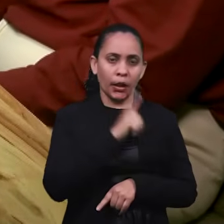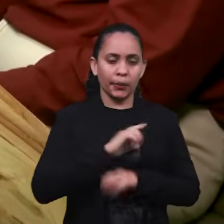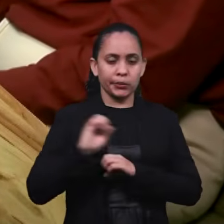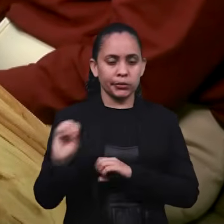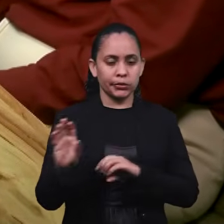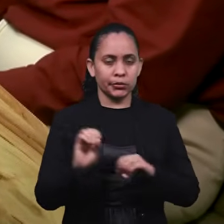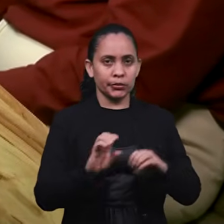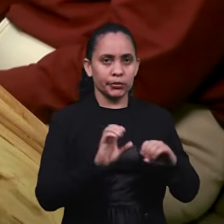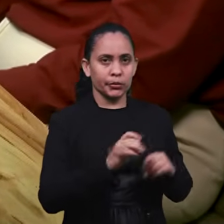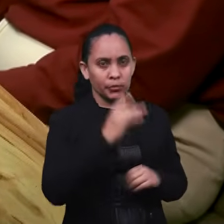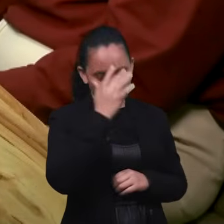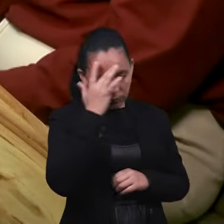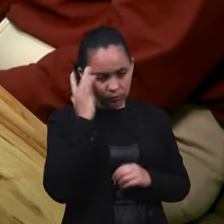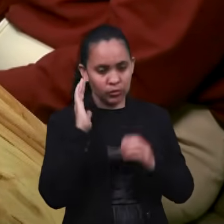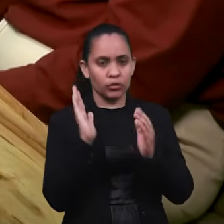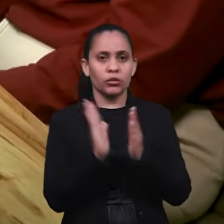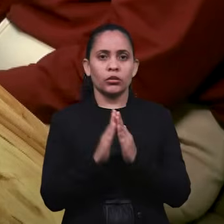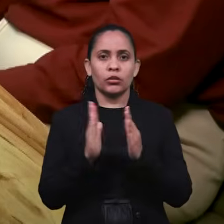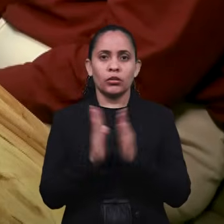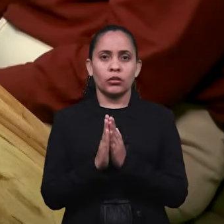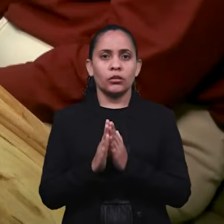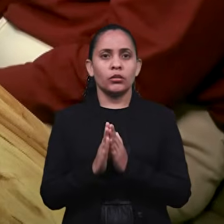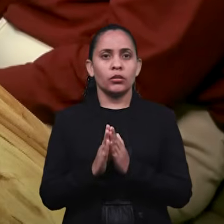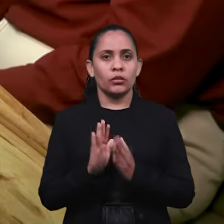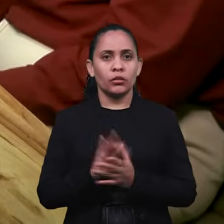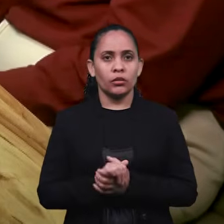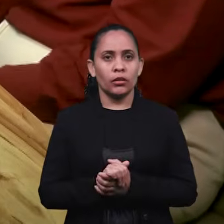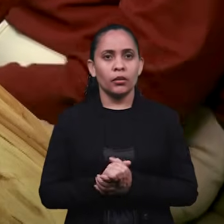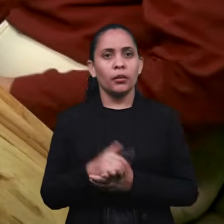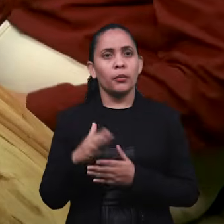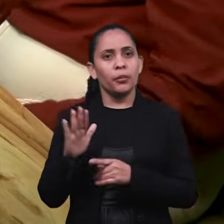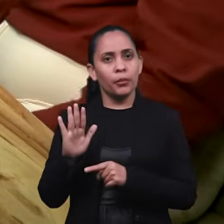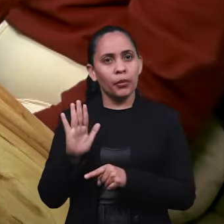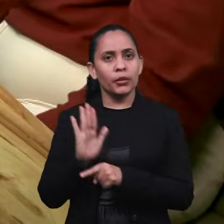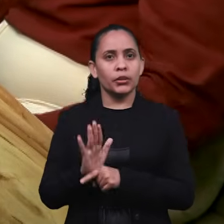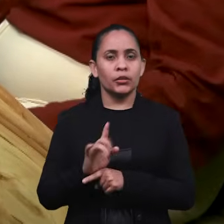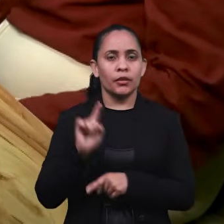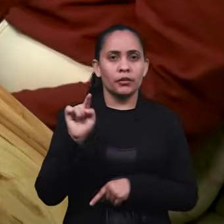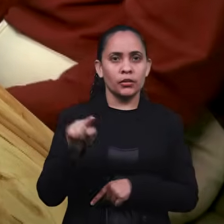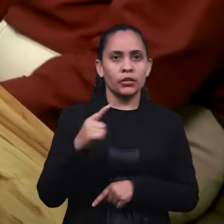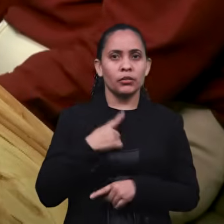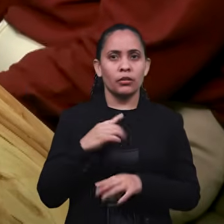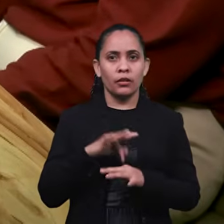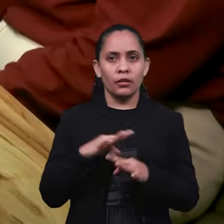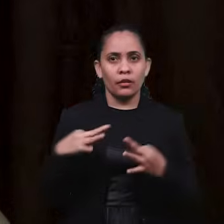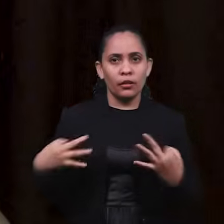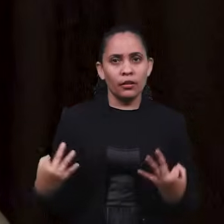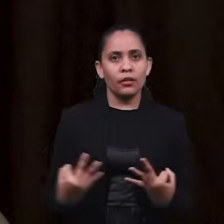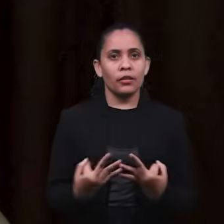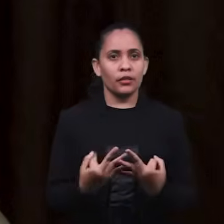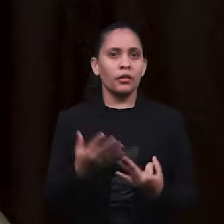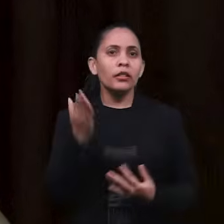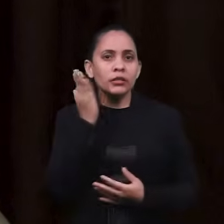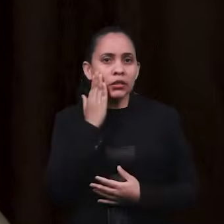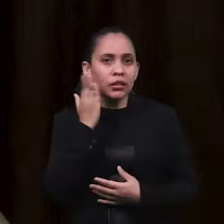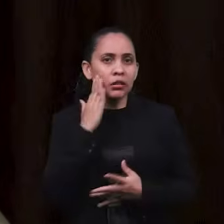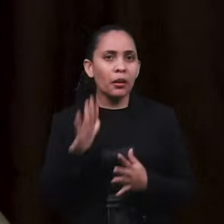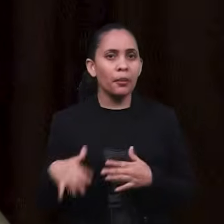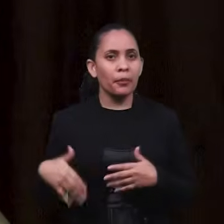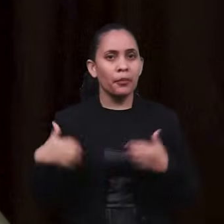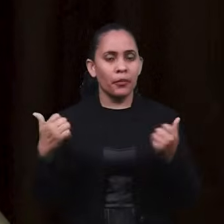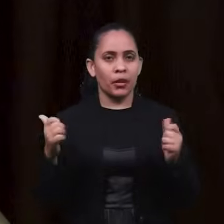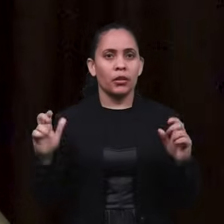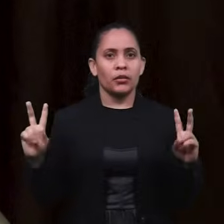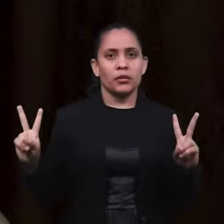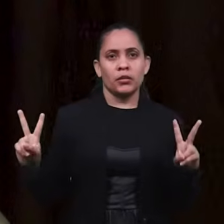conseguimos passar para o pessoal de casa, e que de alguma forma possa ajudar você e sua família a entender mais